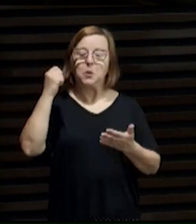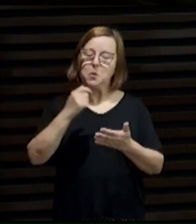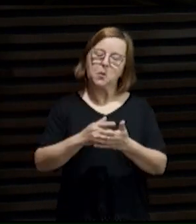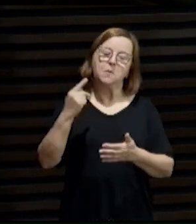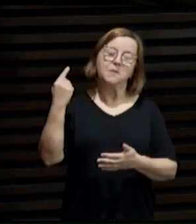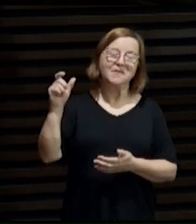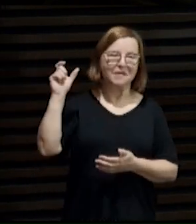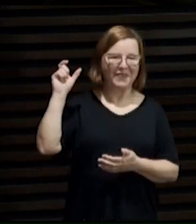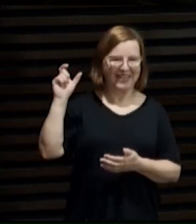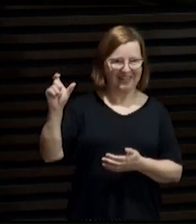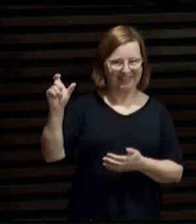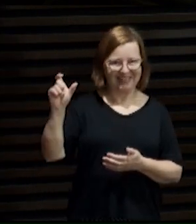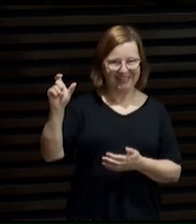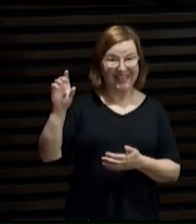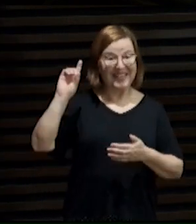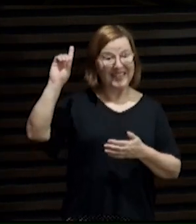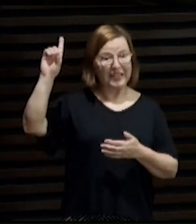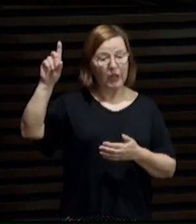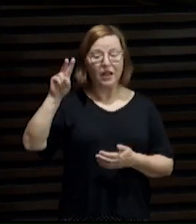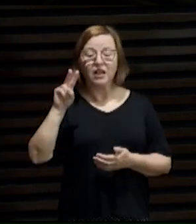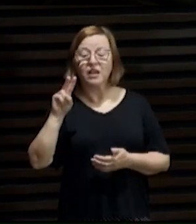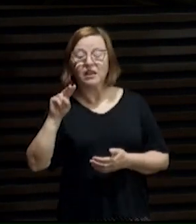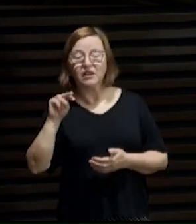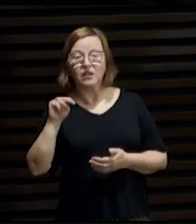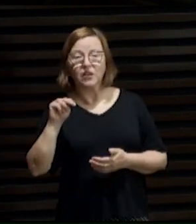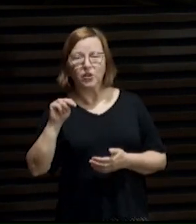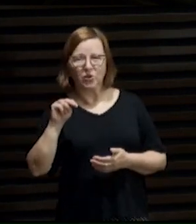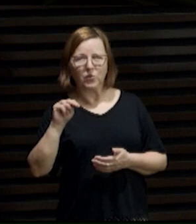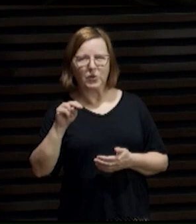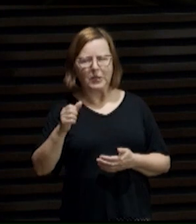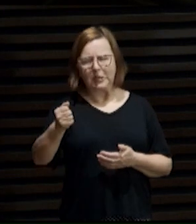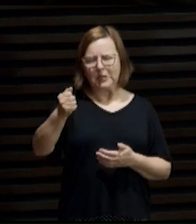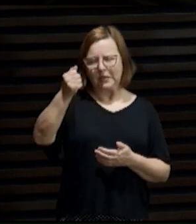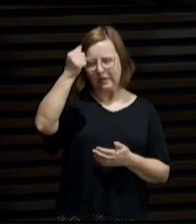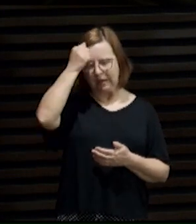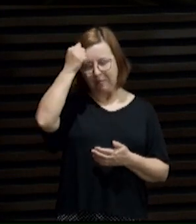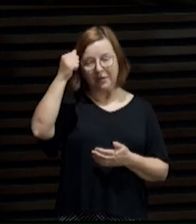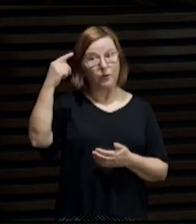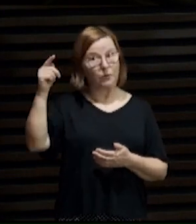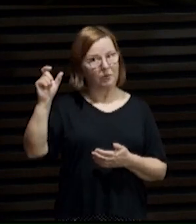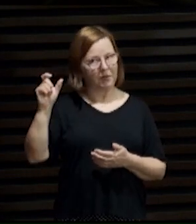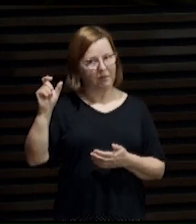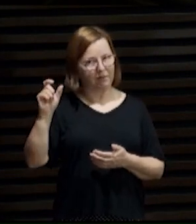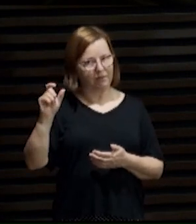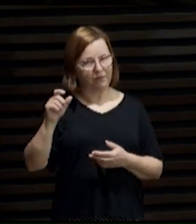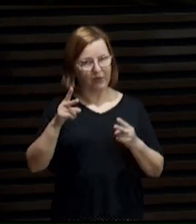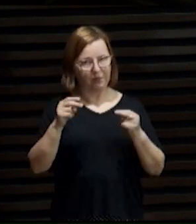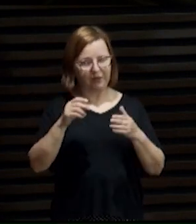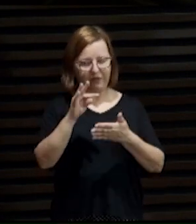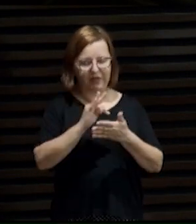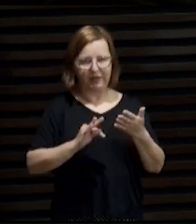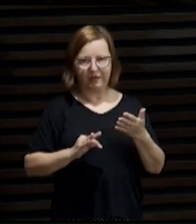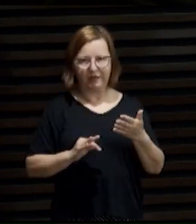palavra. Deus nunca voltou atrás na sua palavra. Olha o que este texto está dizendo. Seja um